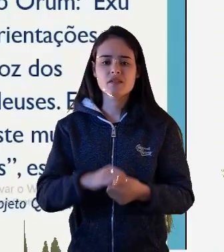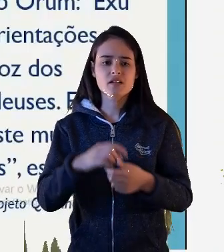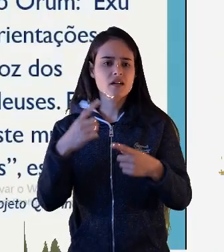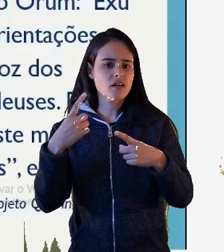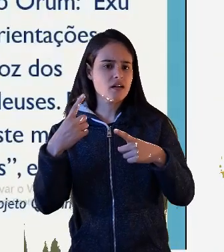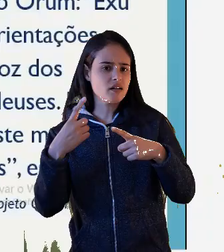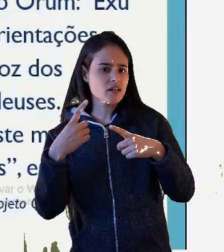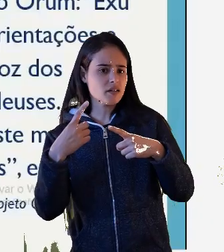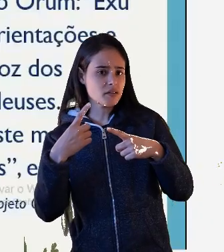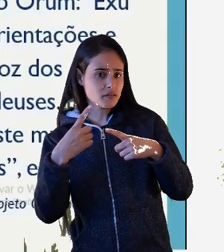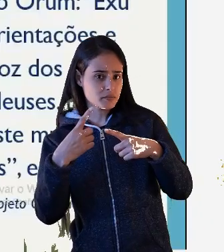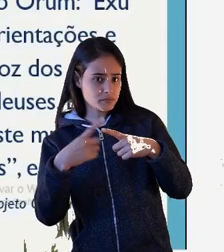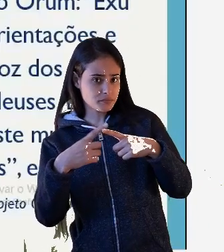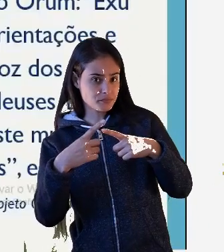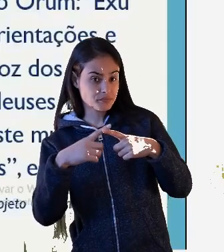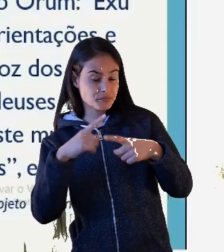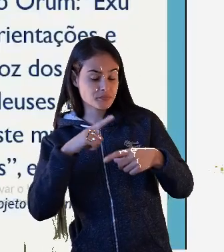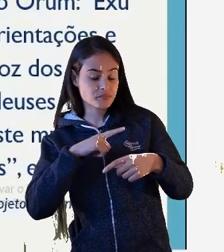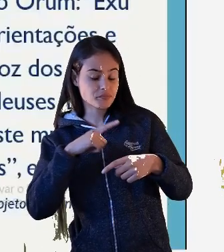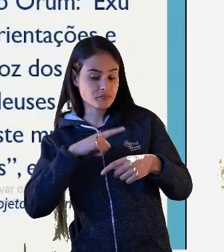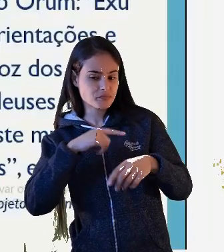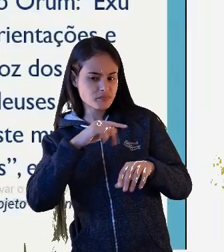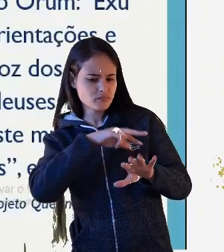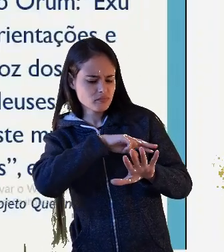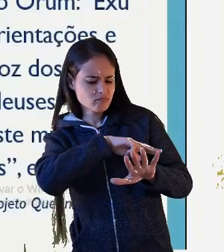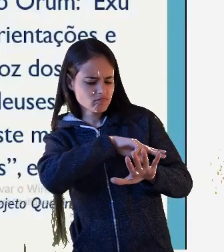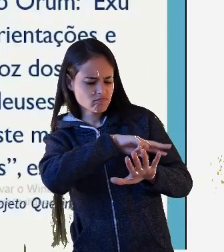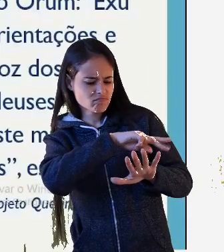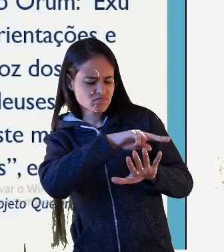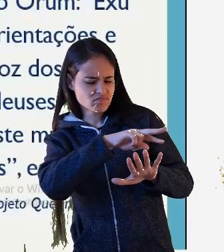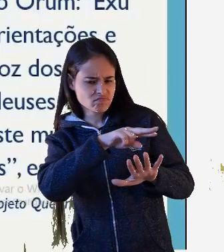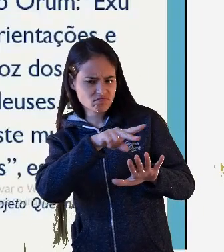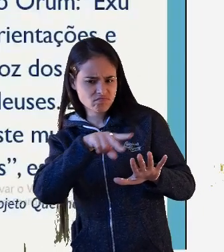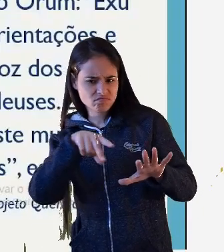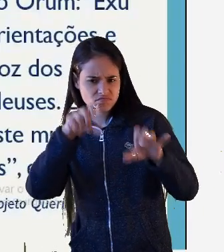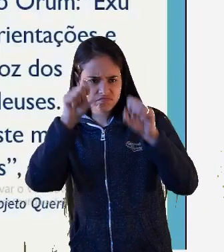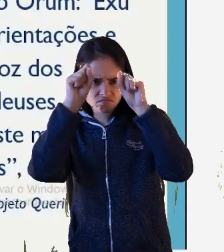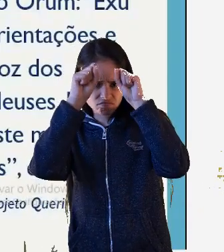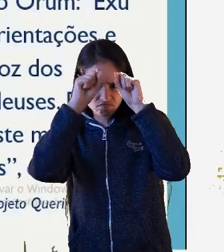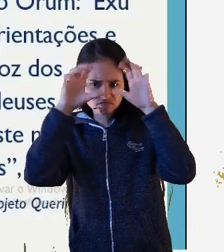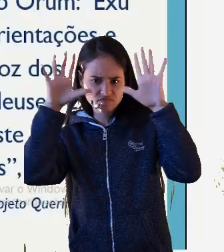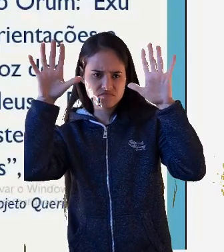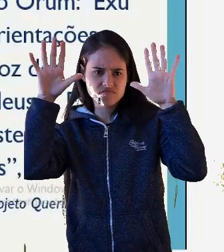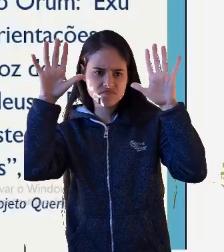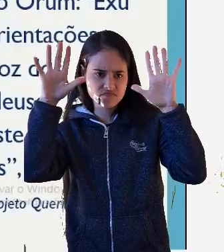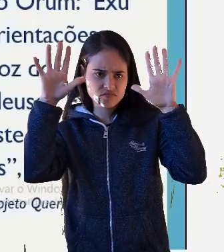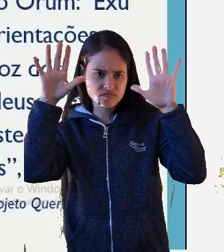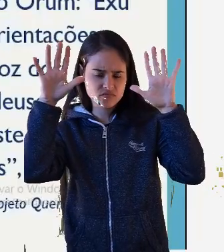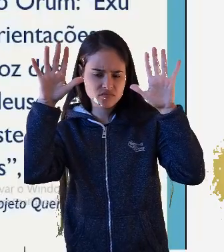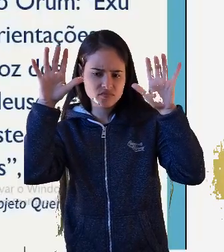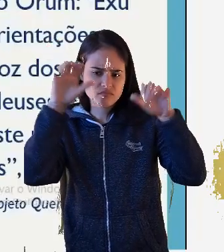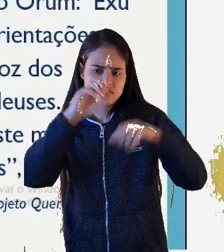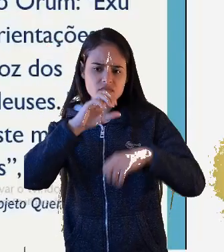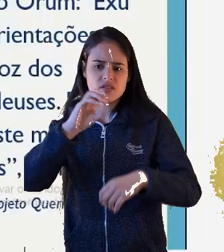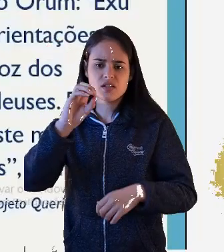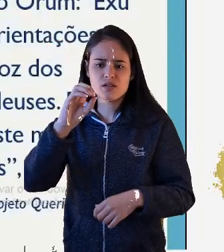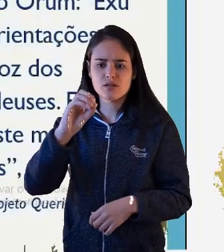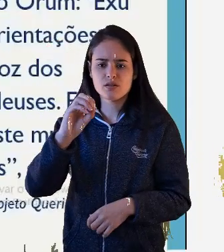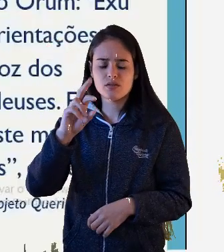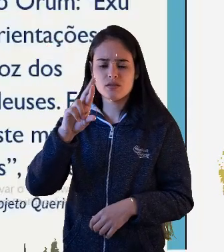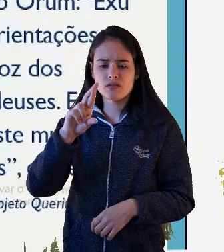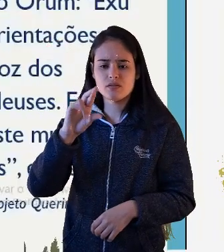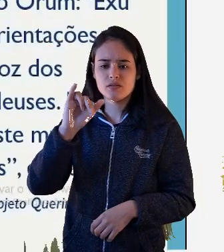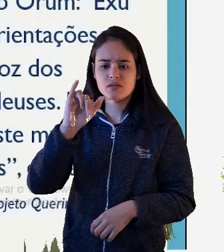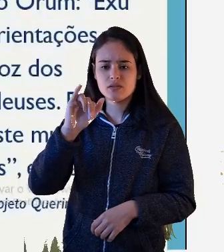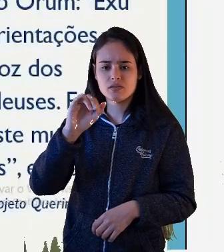Equivale também não, né? Isso foi uma forma, inclusive, de apagamento também, né? Fala assim, mas é um